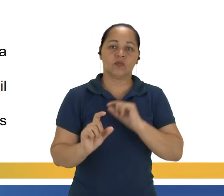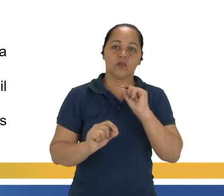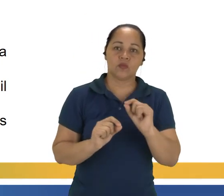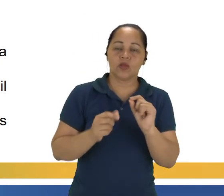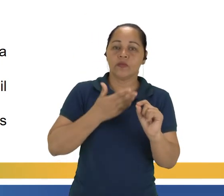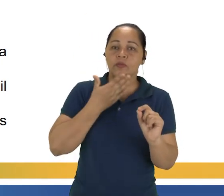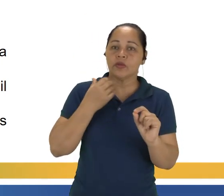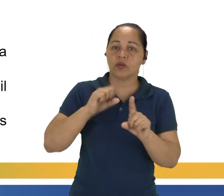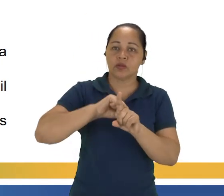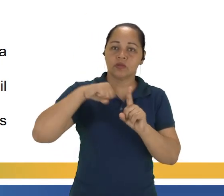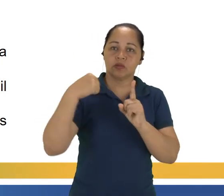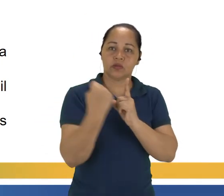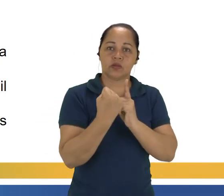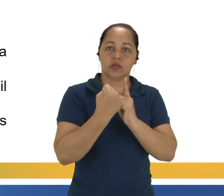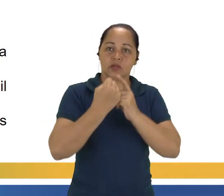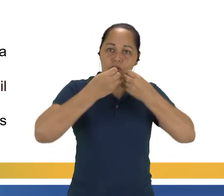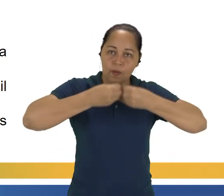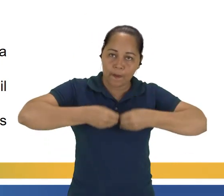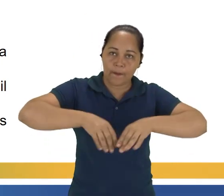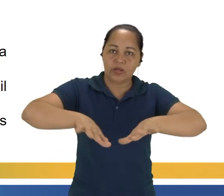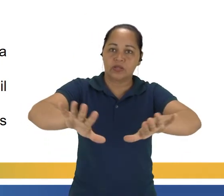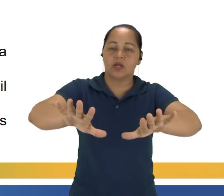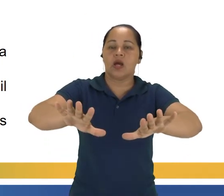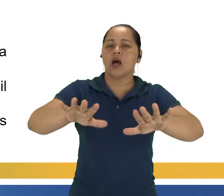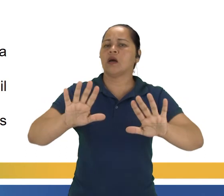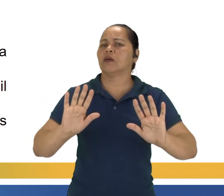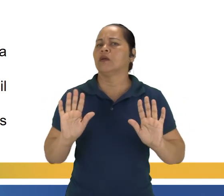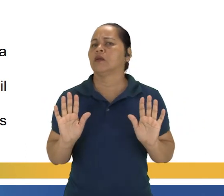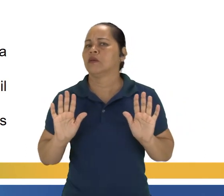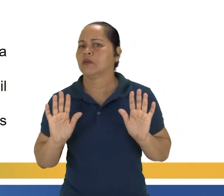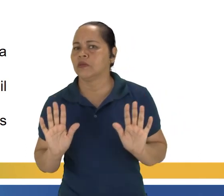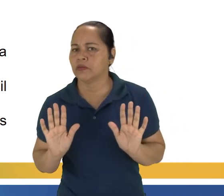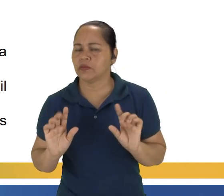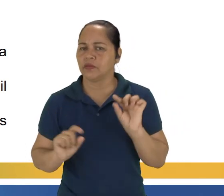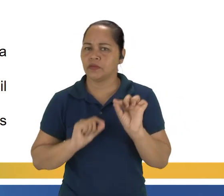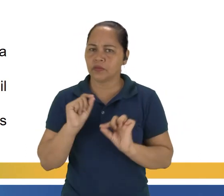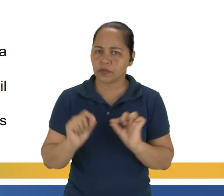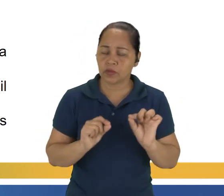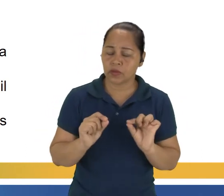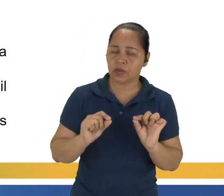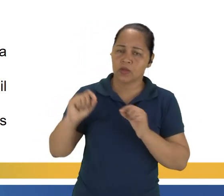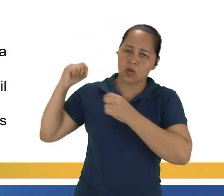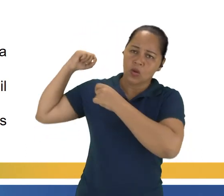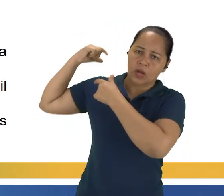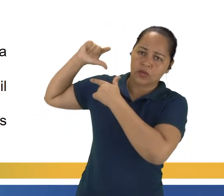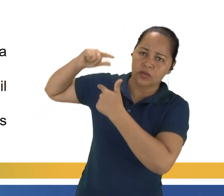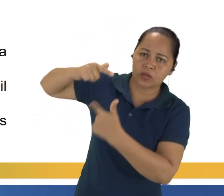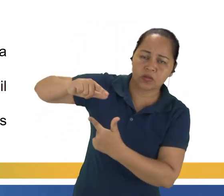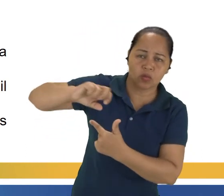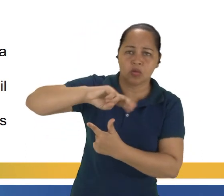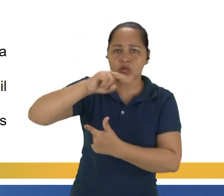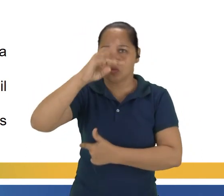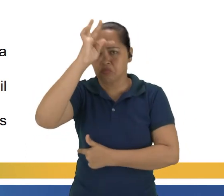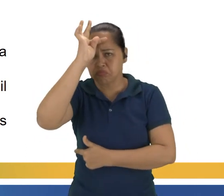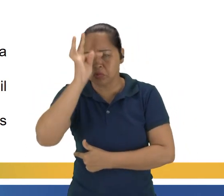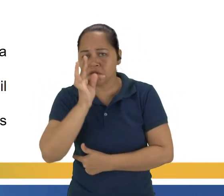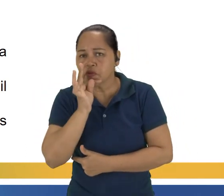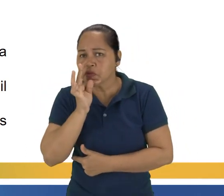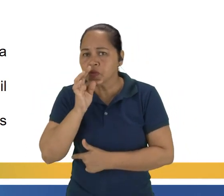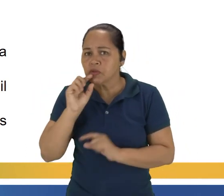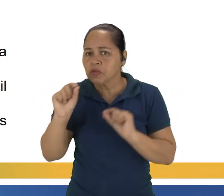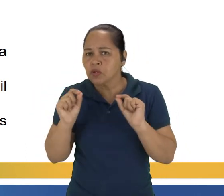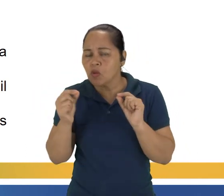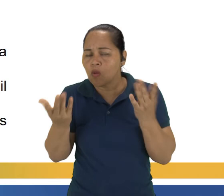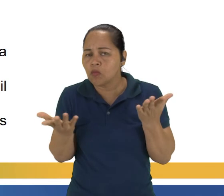para melhorar, compreendê-lo historicamente. Ou seja, pessoal, a nossa gênese, as nossas tradições, de onde vem, como surge, é isso aí.